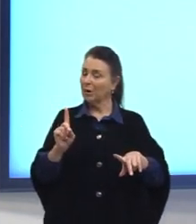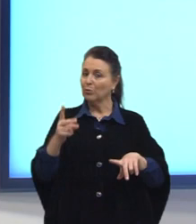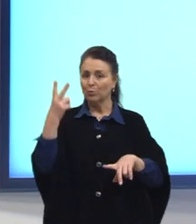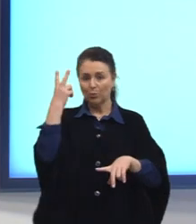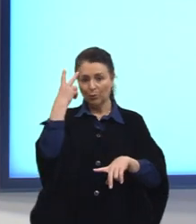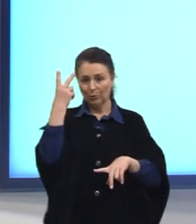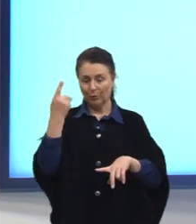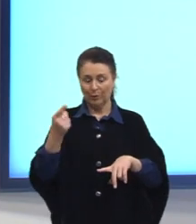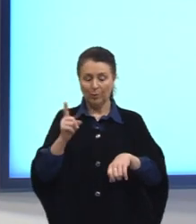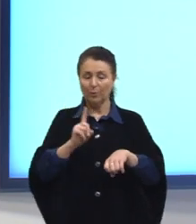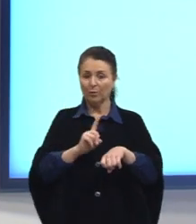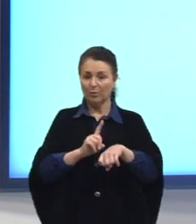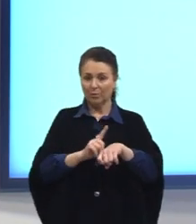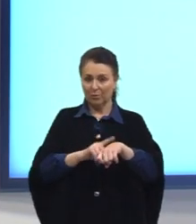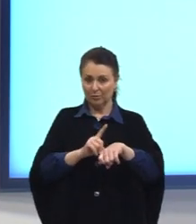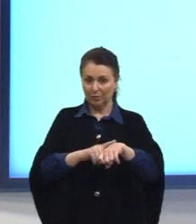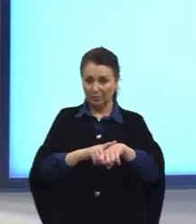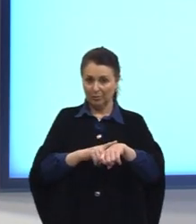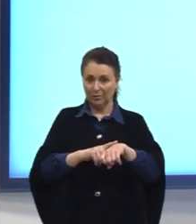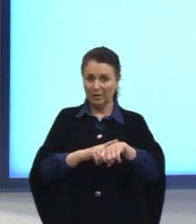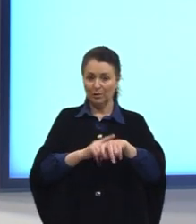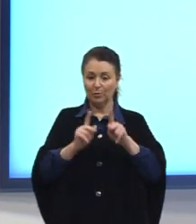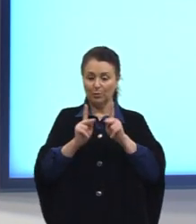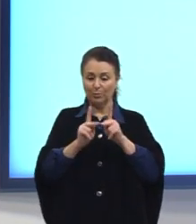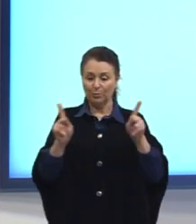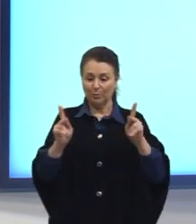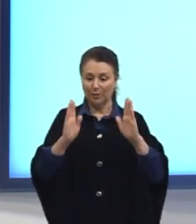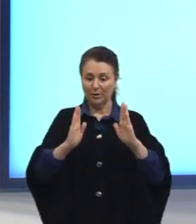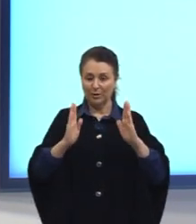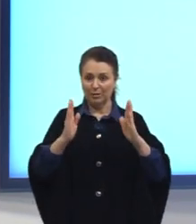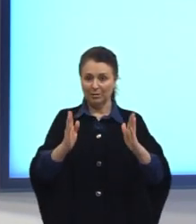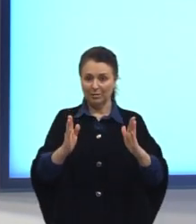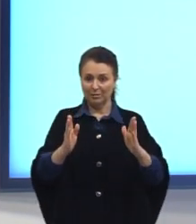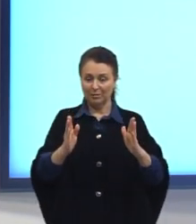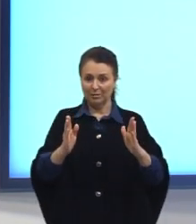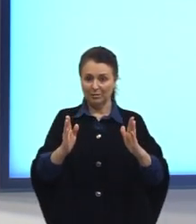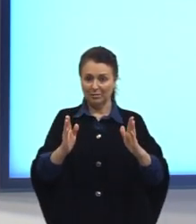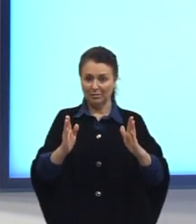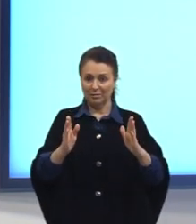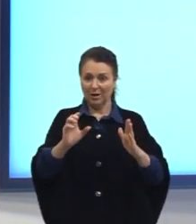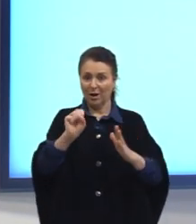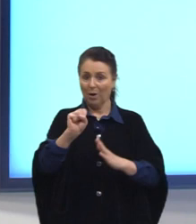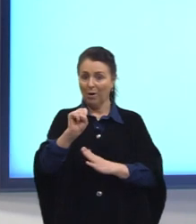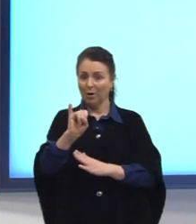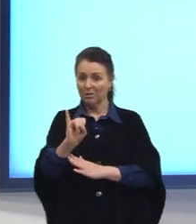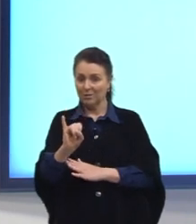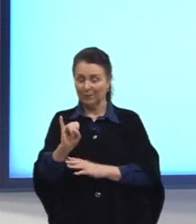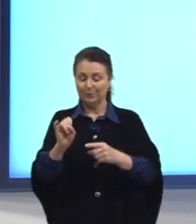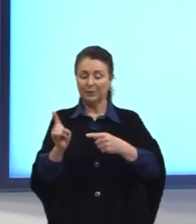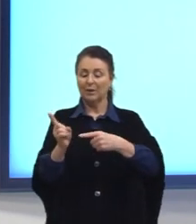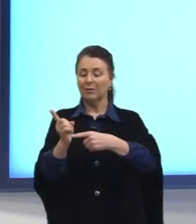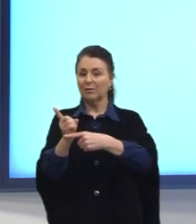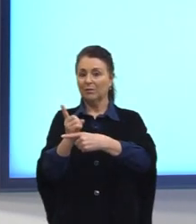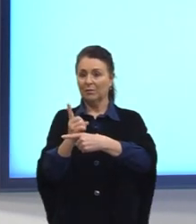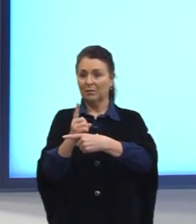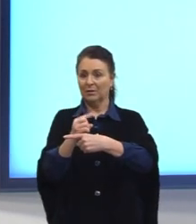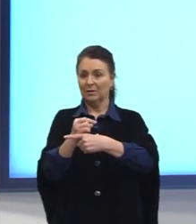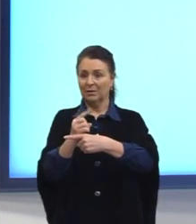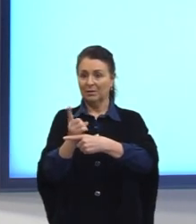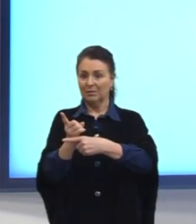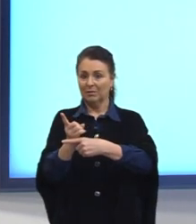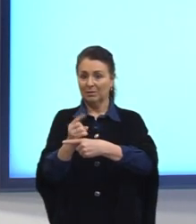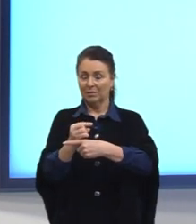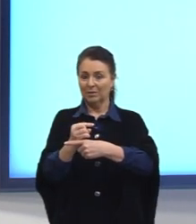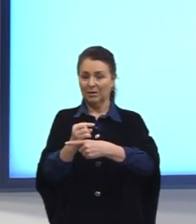um tempo que é do período aquele relacionado ao ciclo então a velocidade vai ser